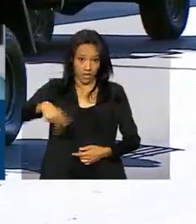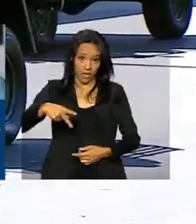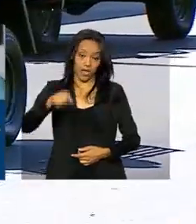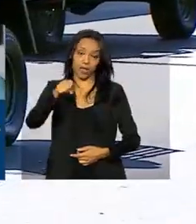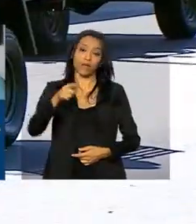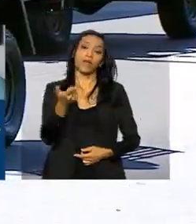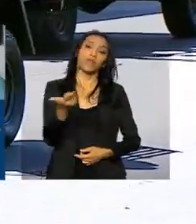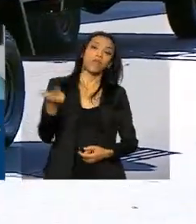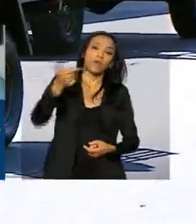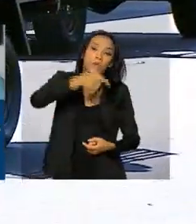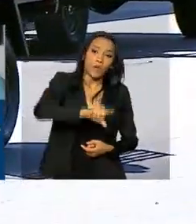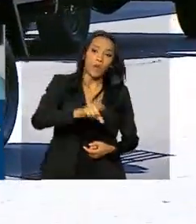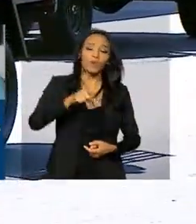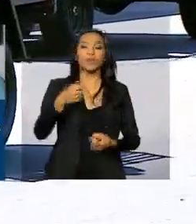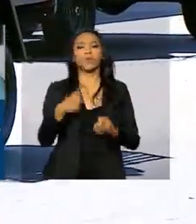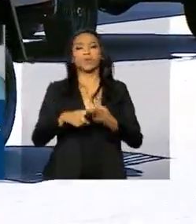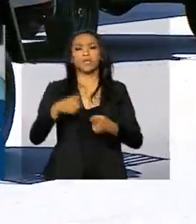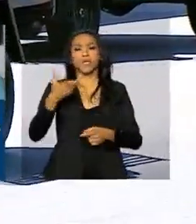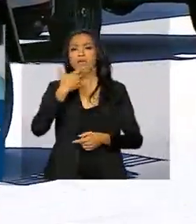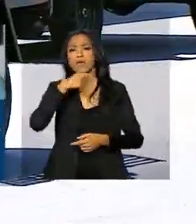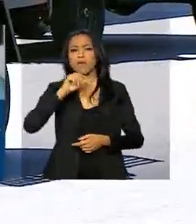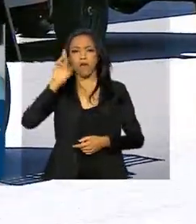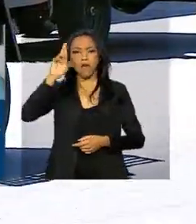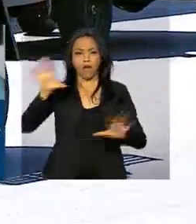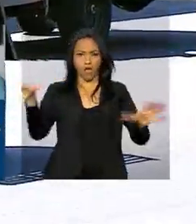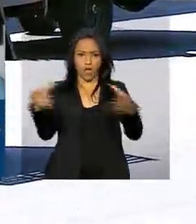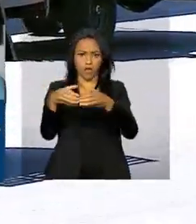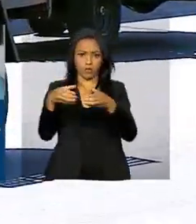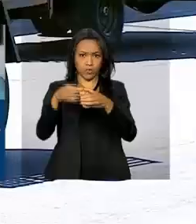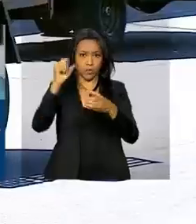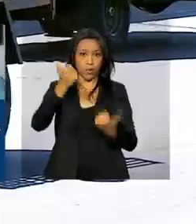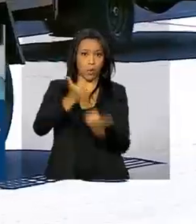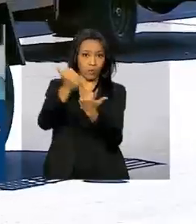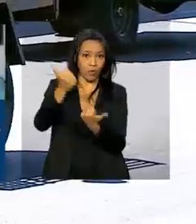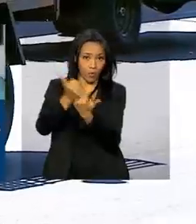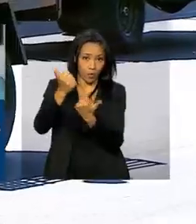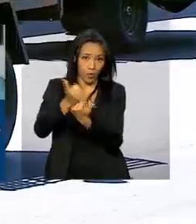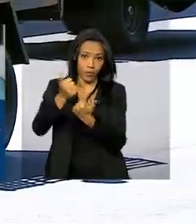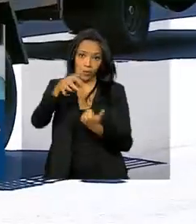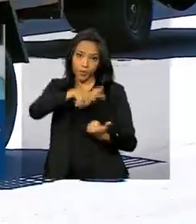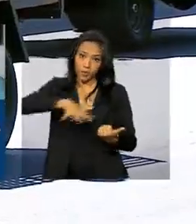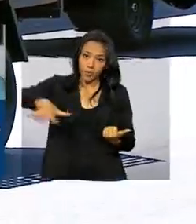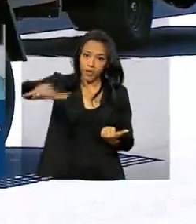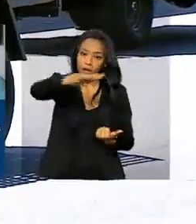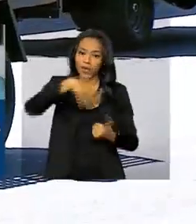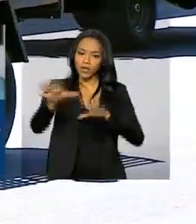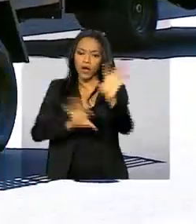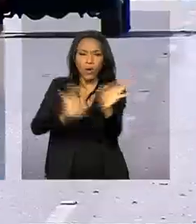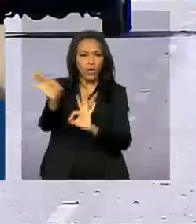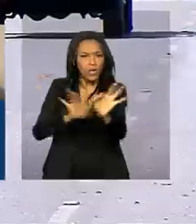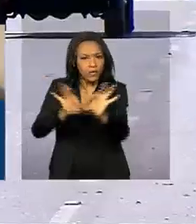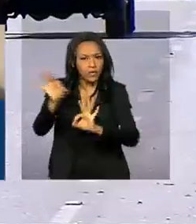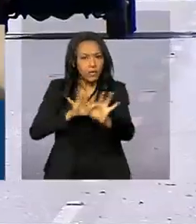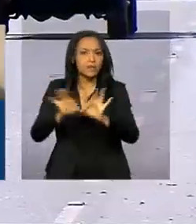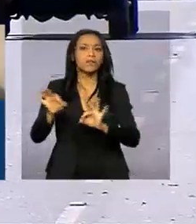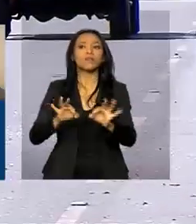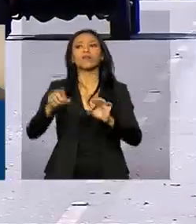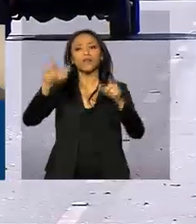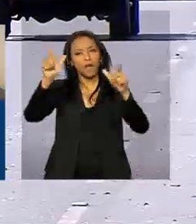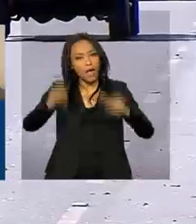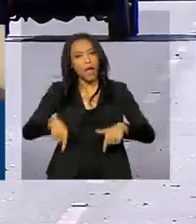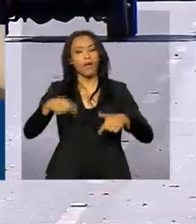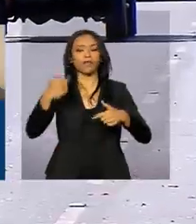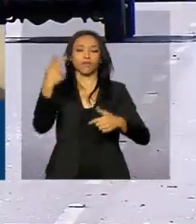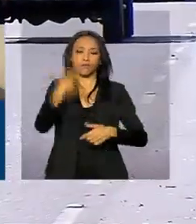Cruz, comando responsável pelo apoio logístico às unidades do Exército sediadas no